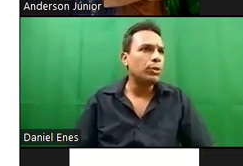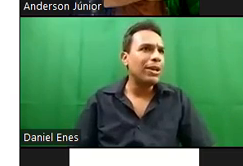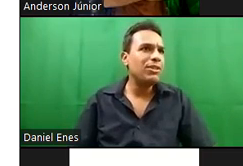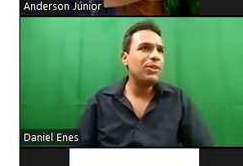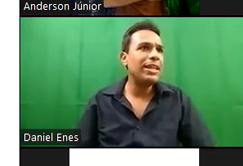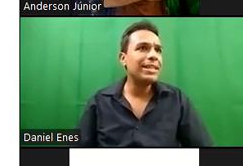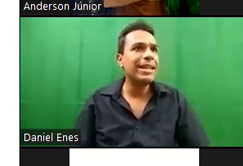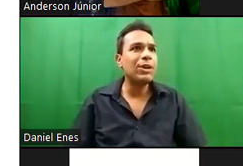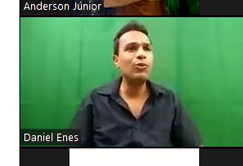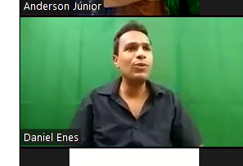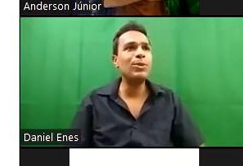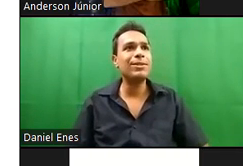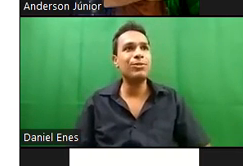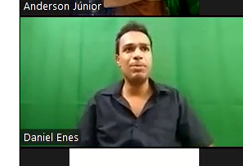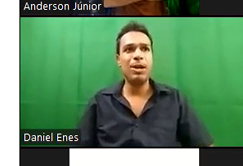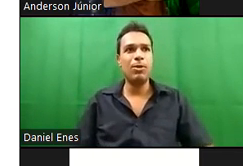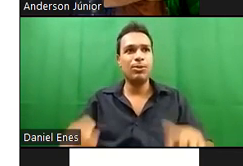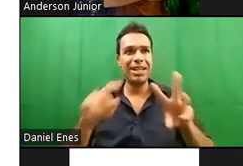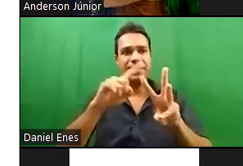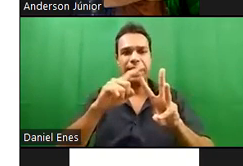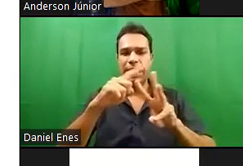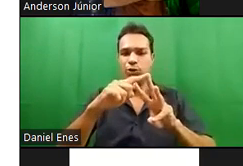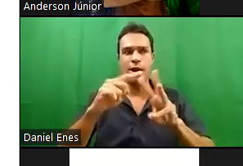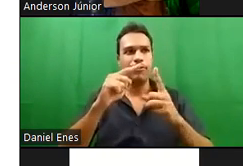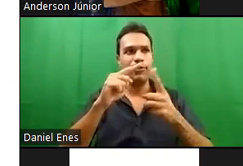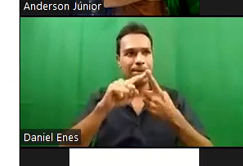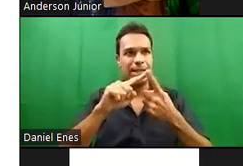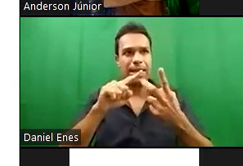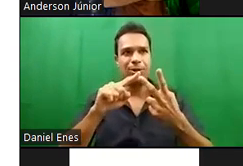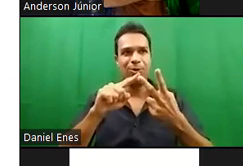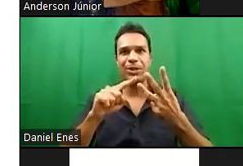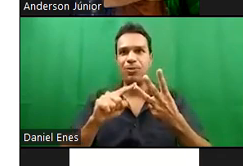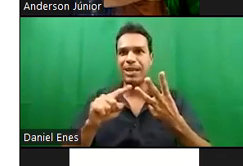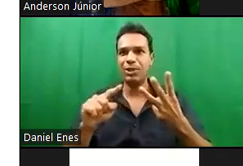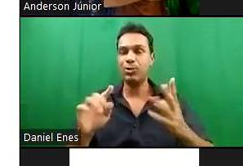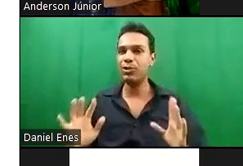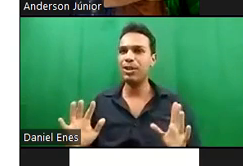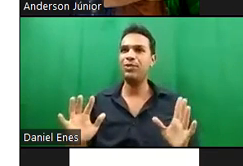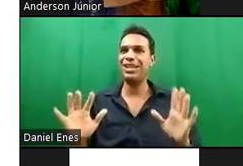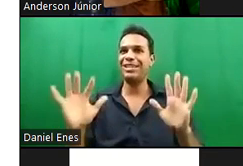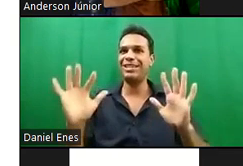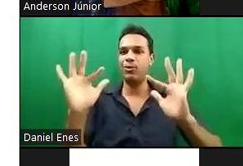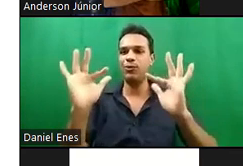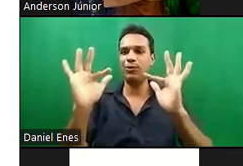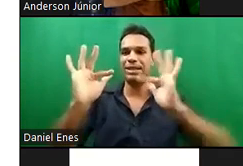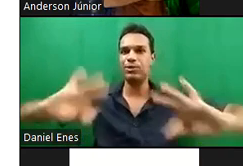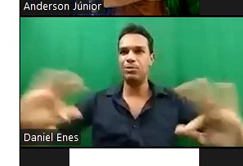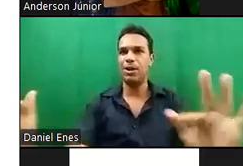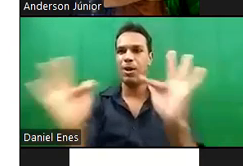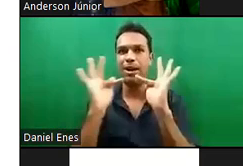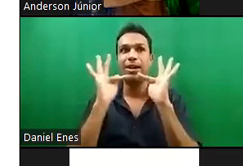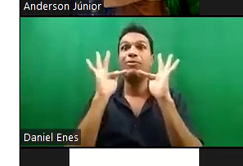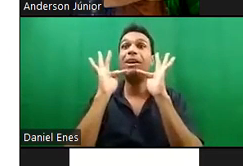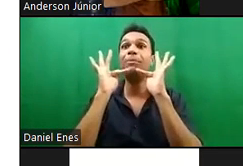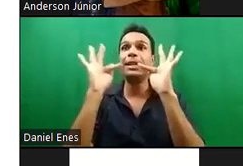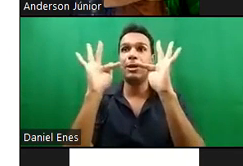Outro, a diferença na configuração de mão. 3 sinais, ó, família, reunião e congresso. Olha só a diferença, configuração de mão,